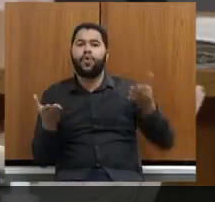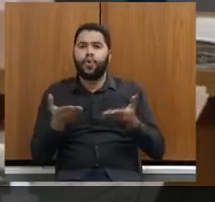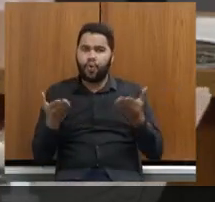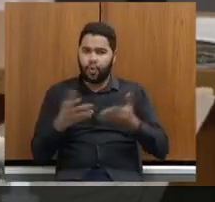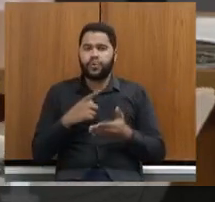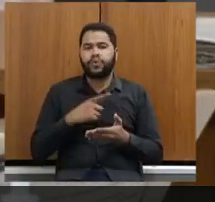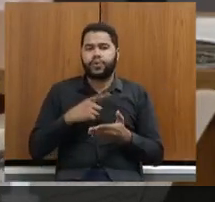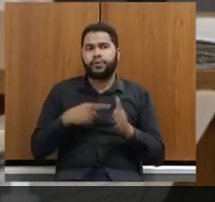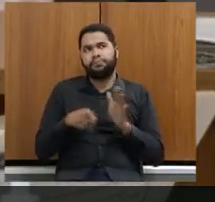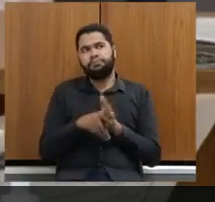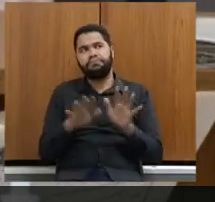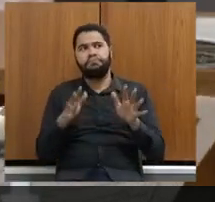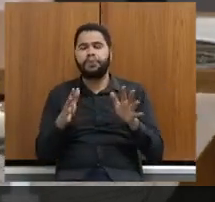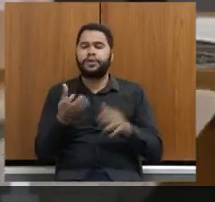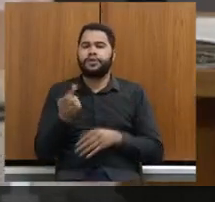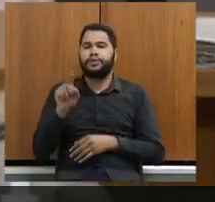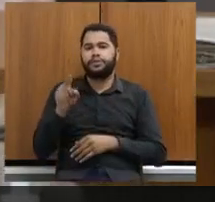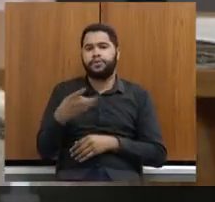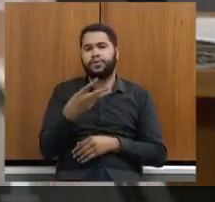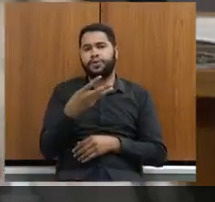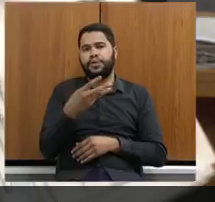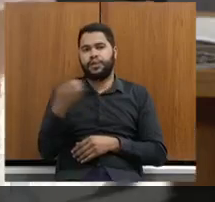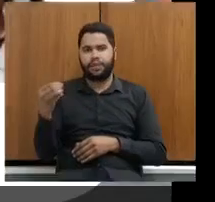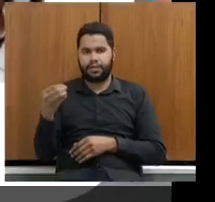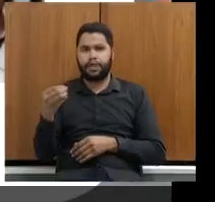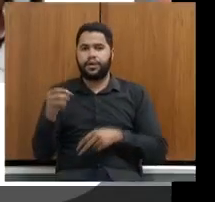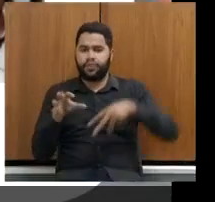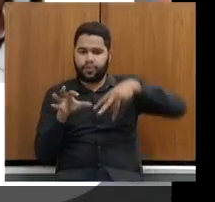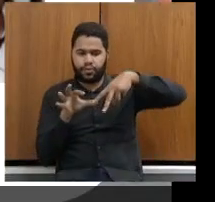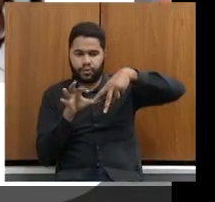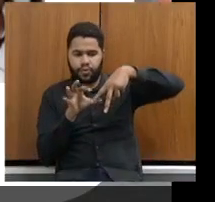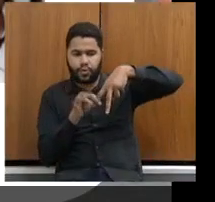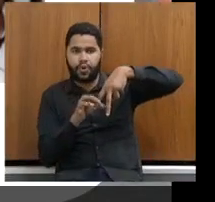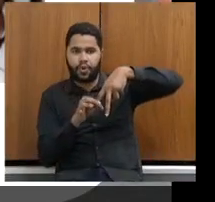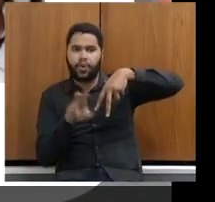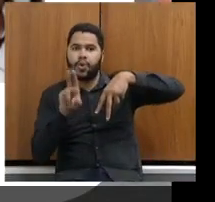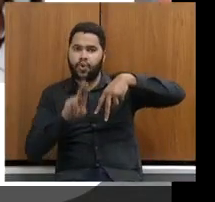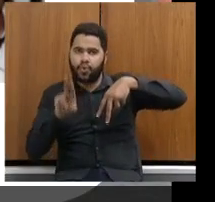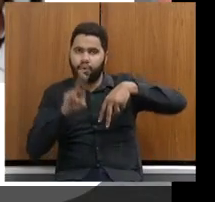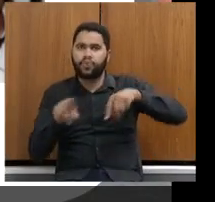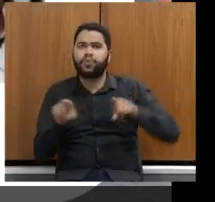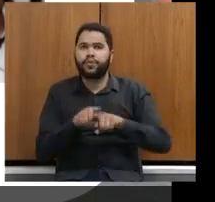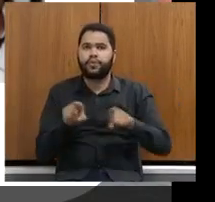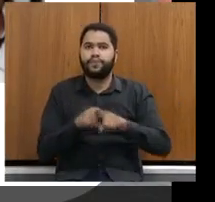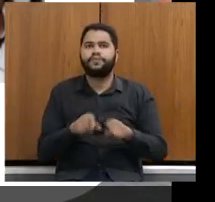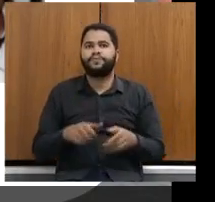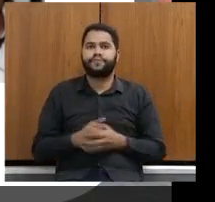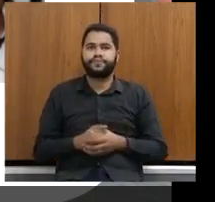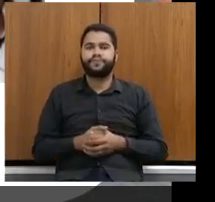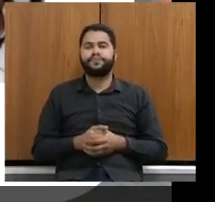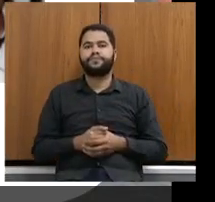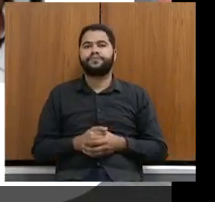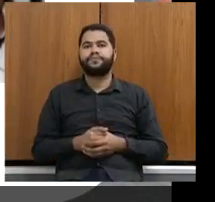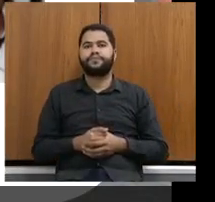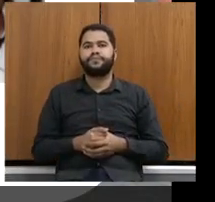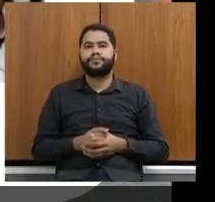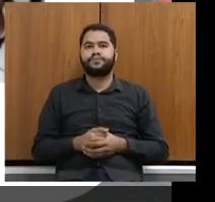hoje a gente tem proximadamente aí 6.300 presos monitorados através de tornozeleira enfim é